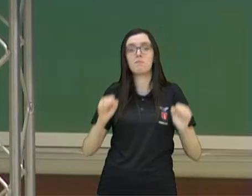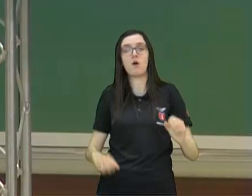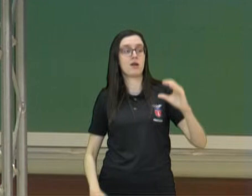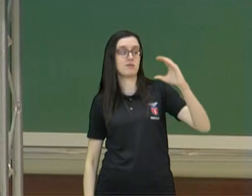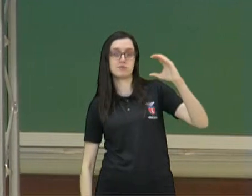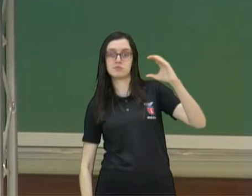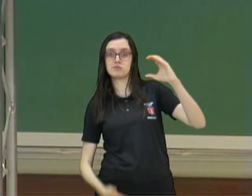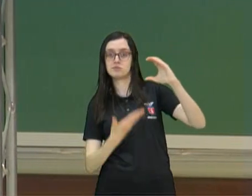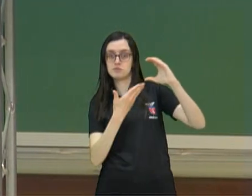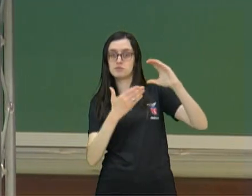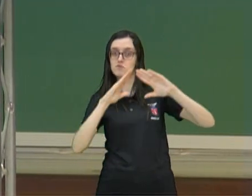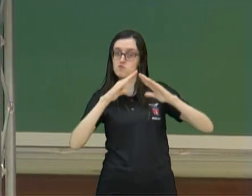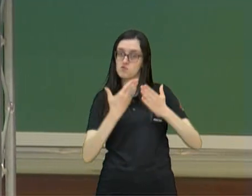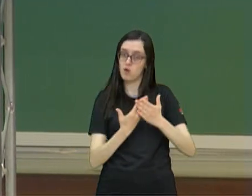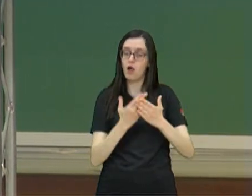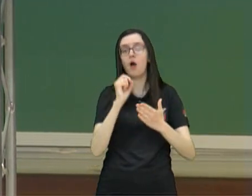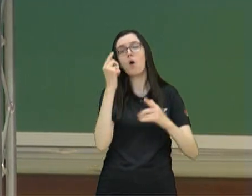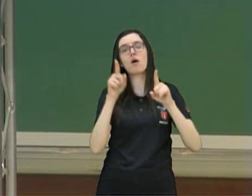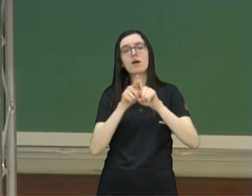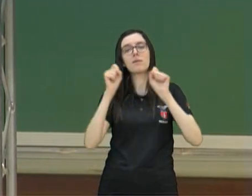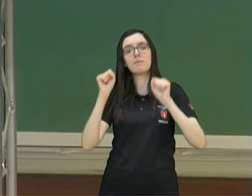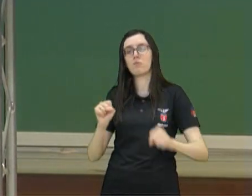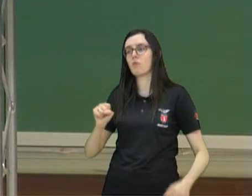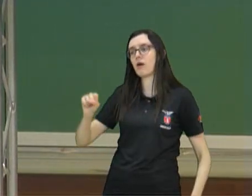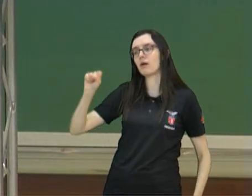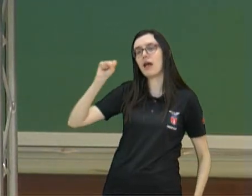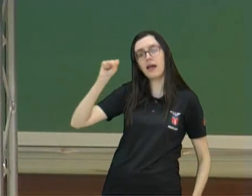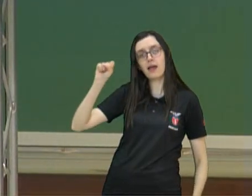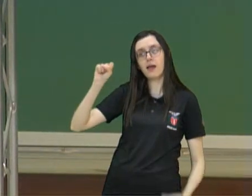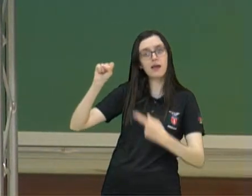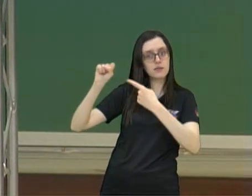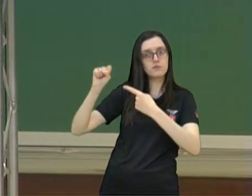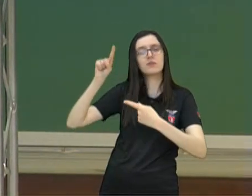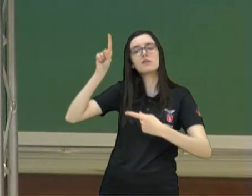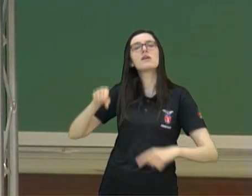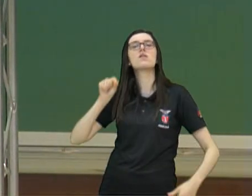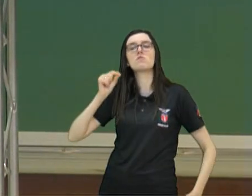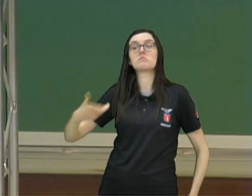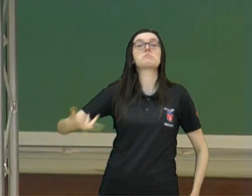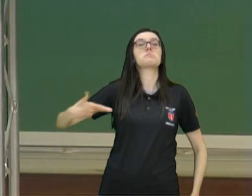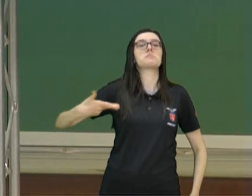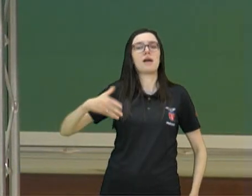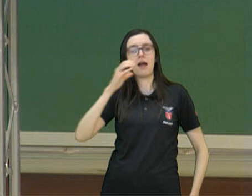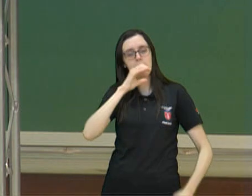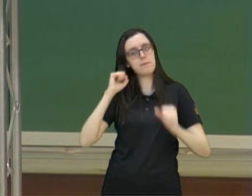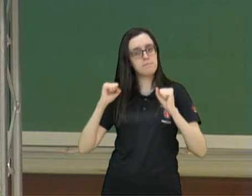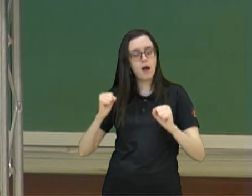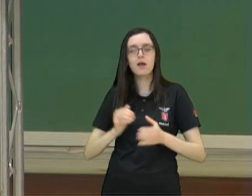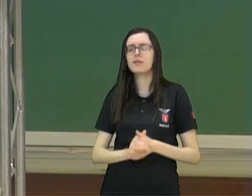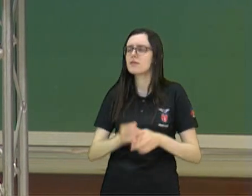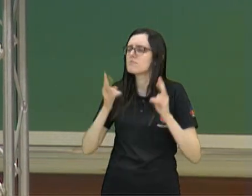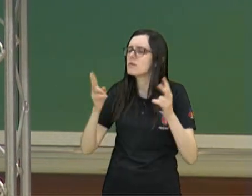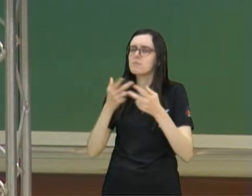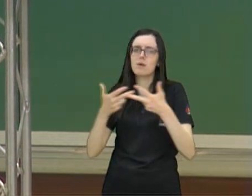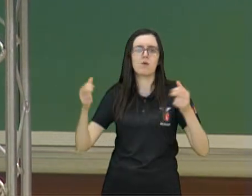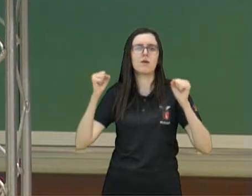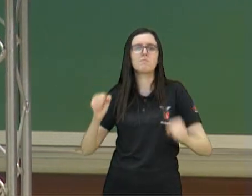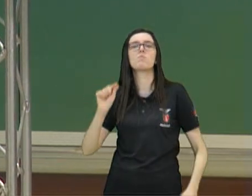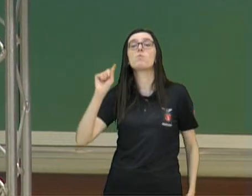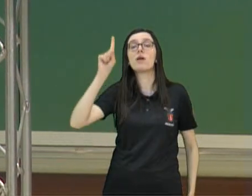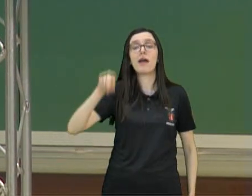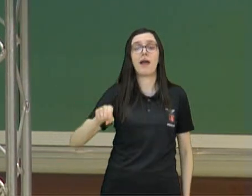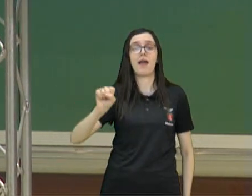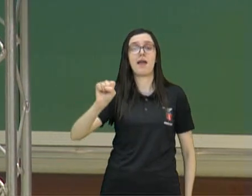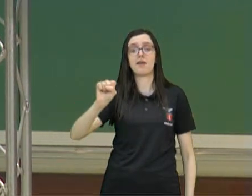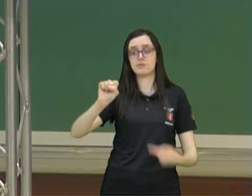como em escola, ou pode ter o som de S, como em acelera. E a mesma coisa acontece com o